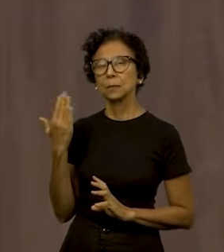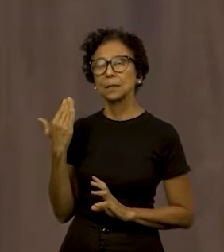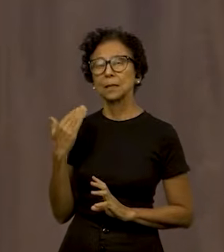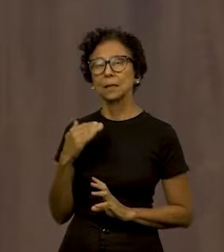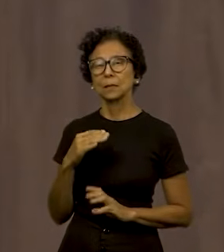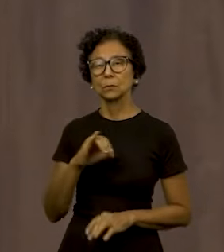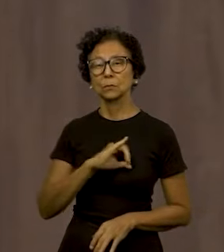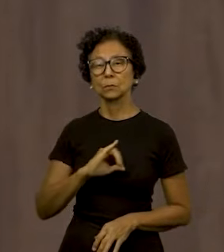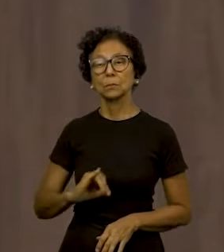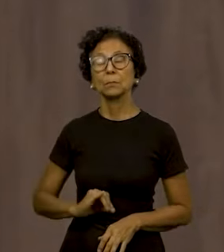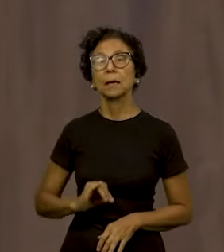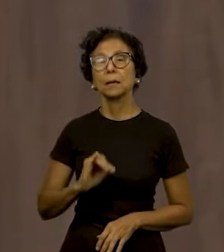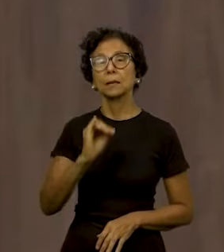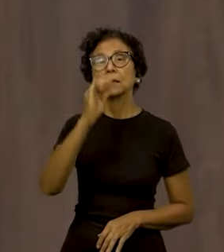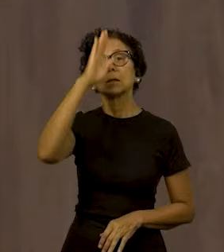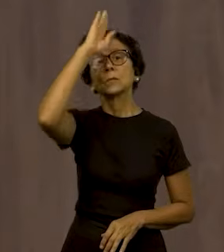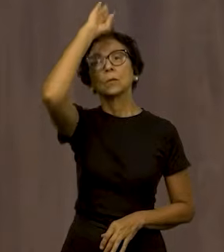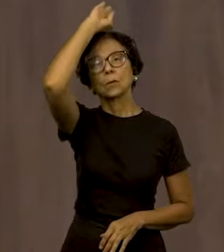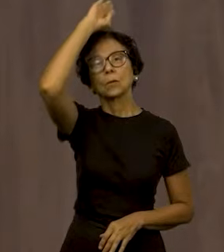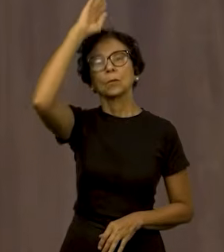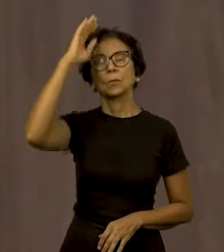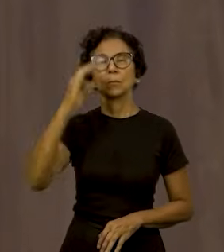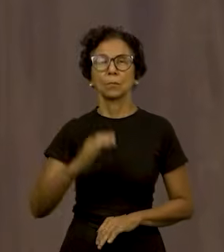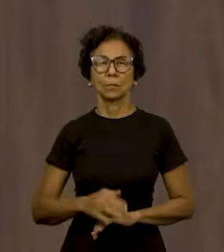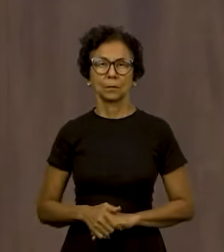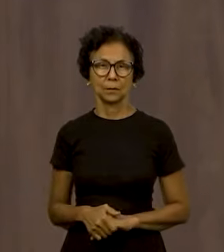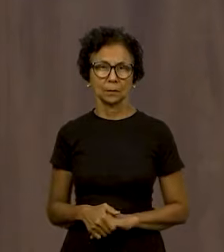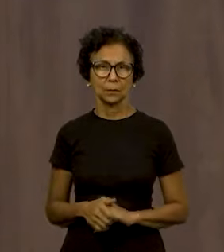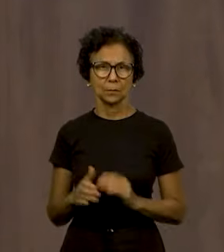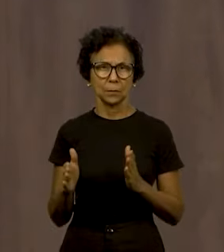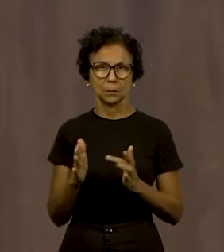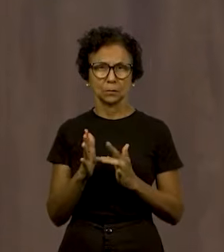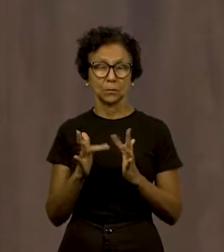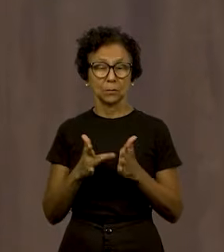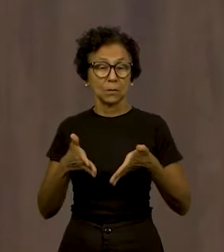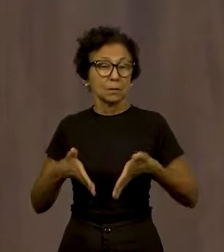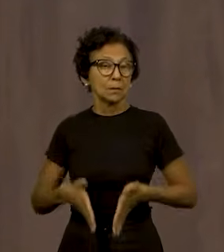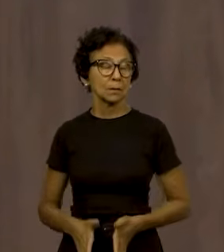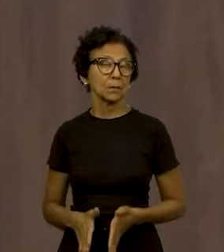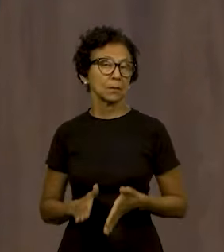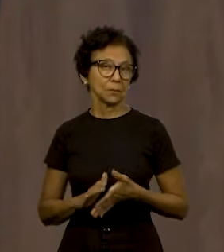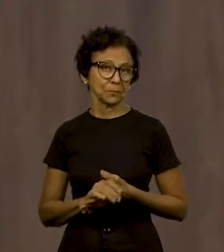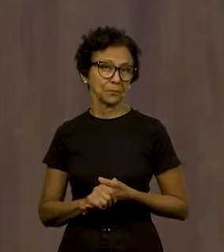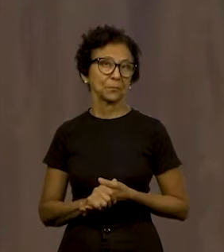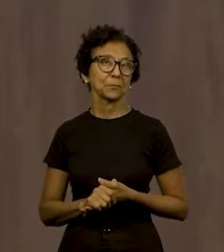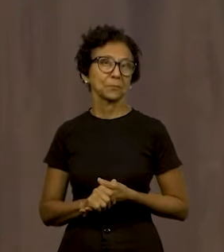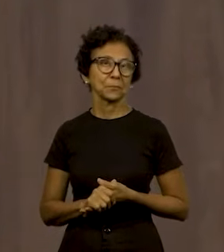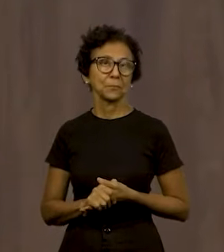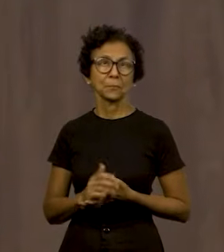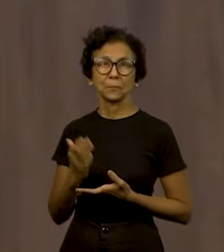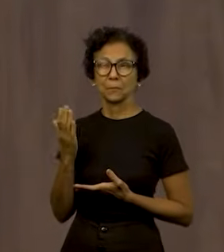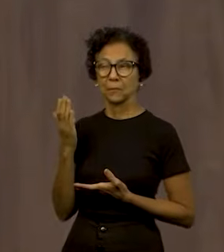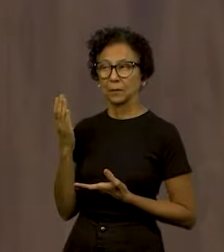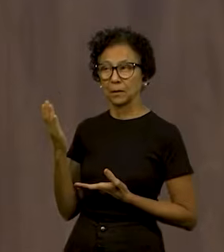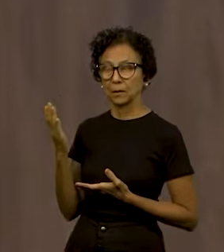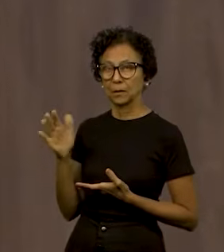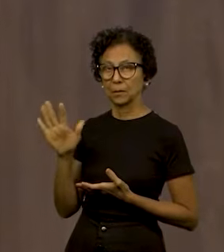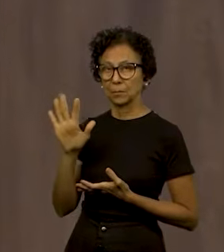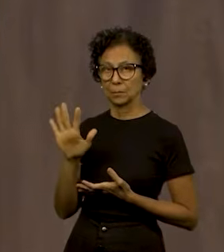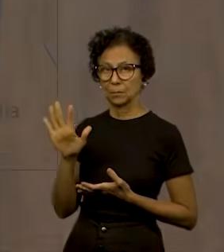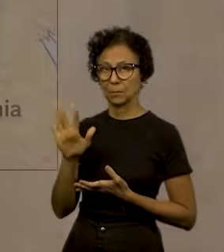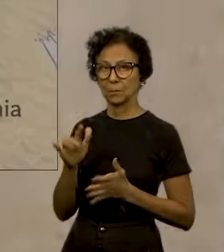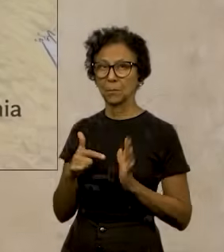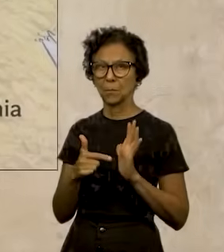Império Romano naquela época, na época do nascimento de Jesus. Que está aqui, o Império Romano,